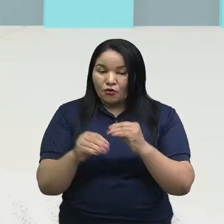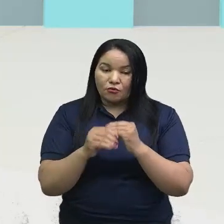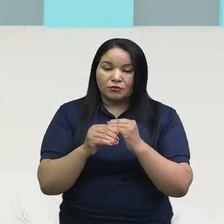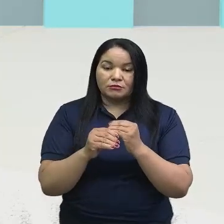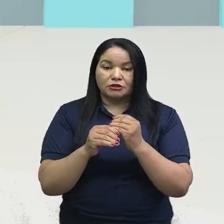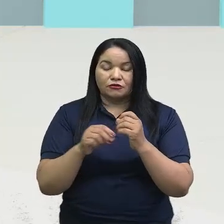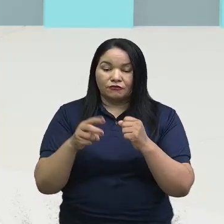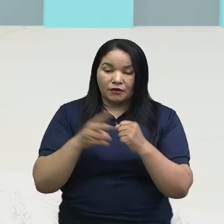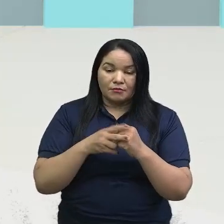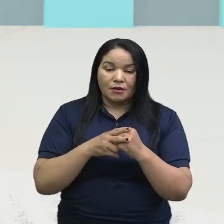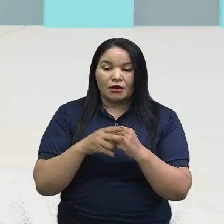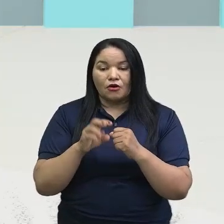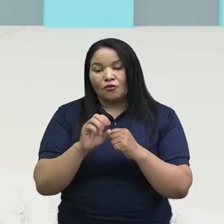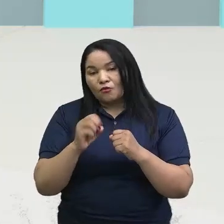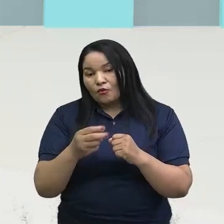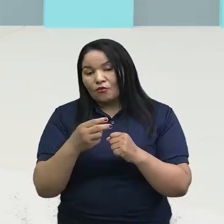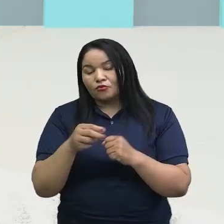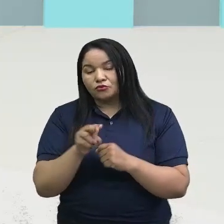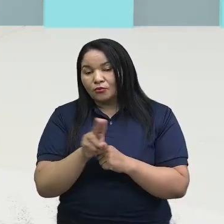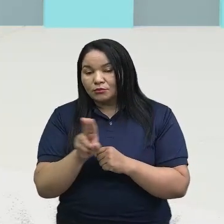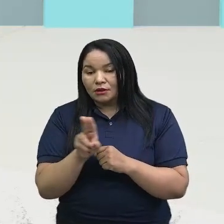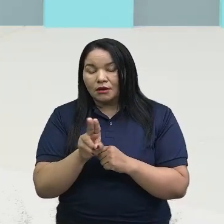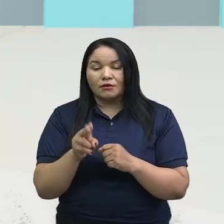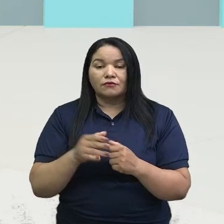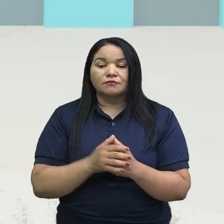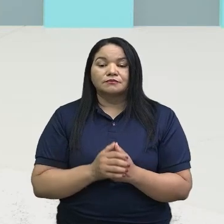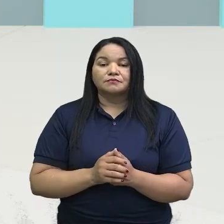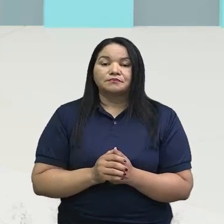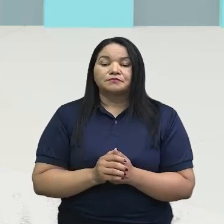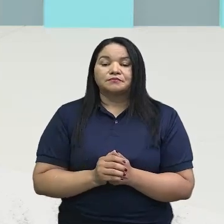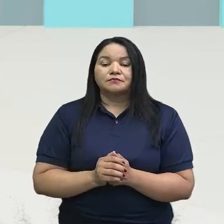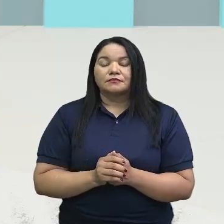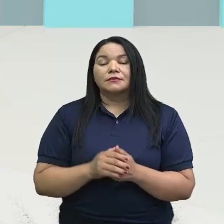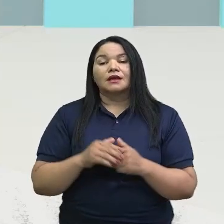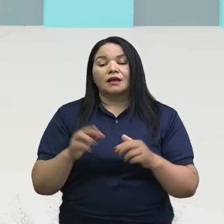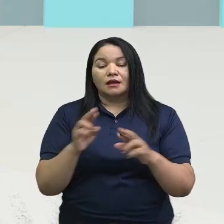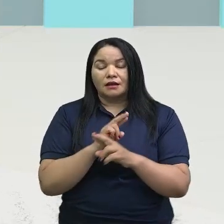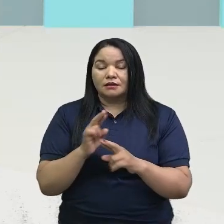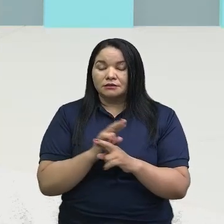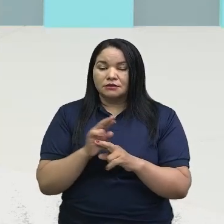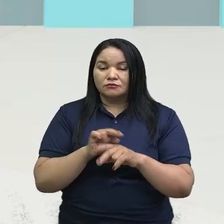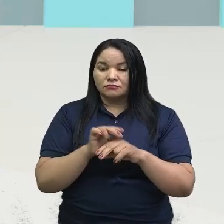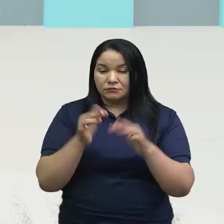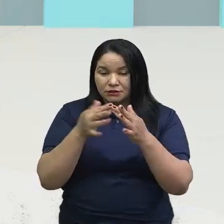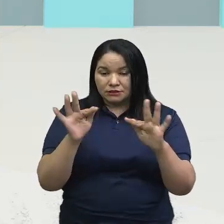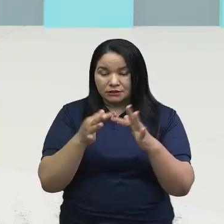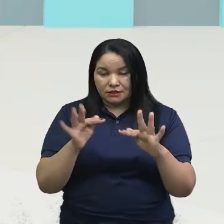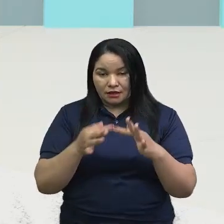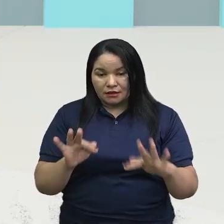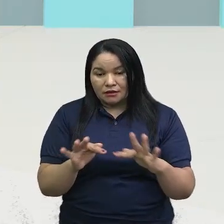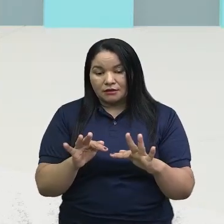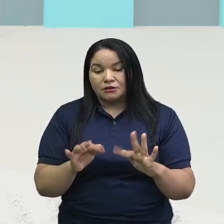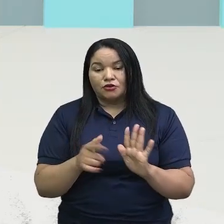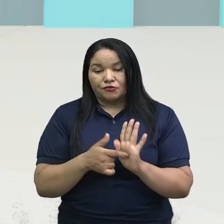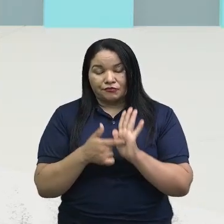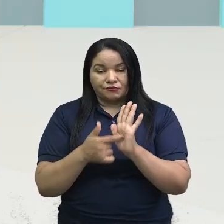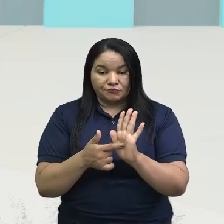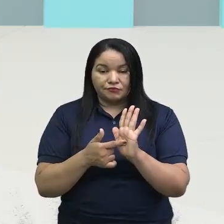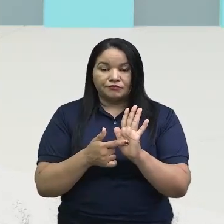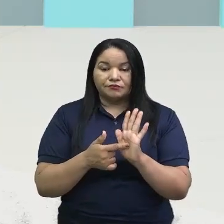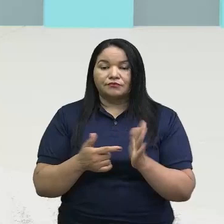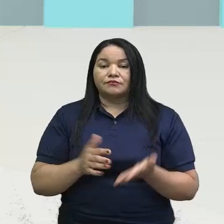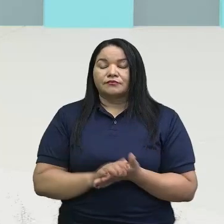complemento verbal, se é o complemento nominal. Então, é essa relação sintática, né, que nós